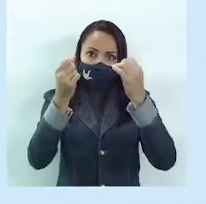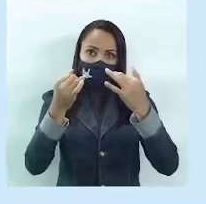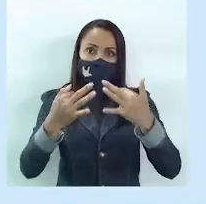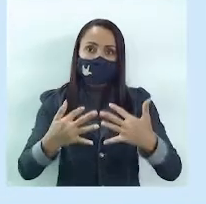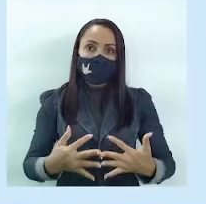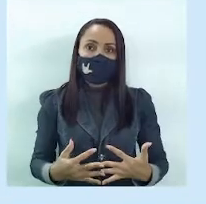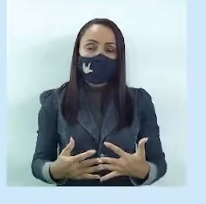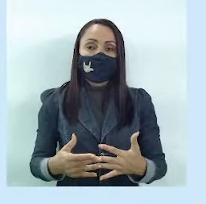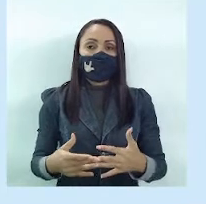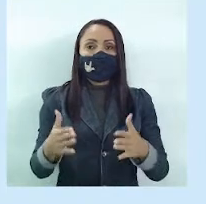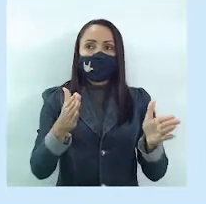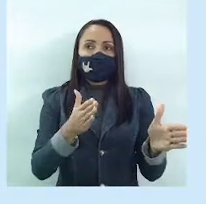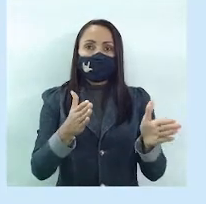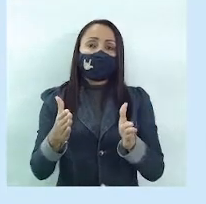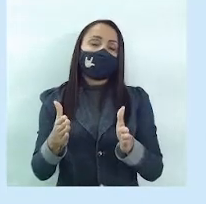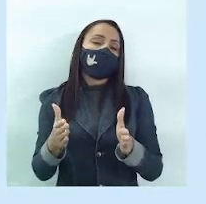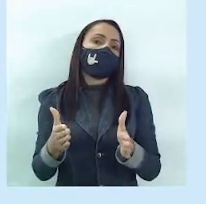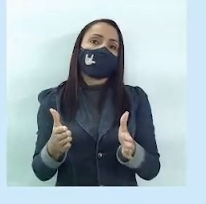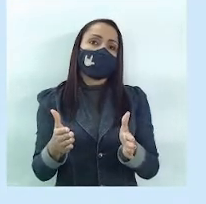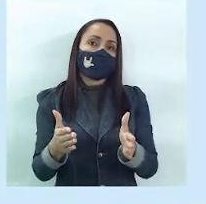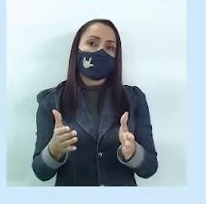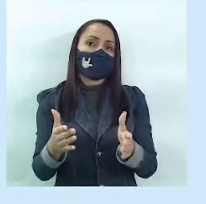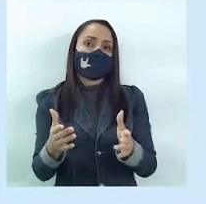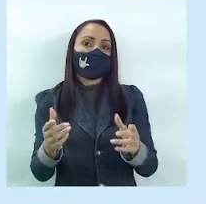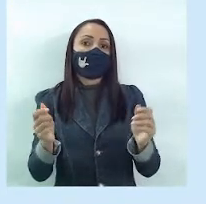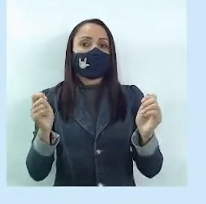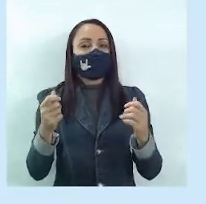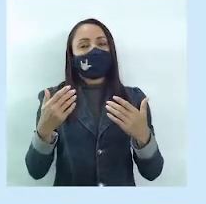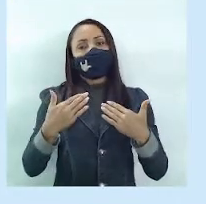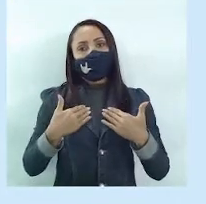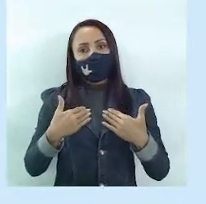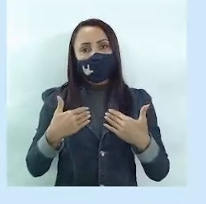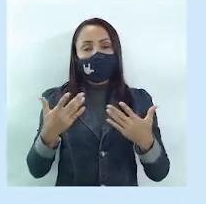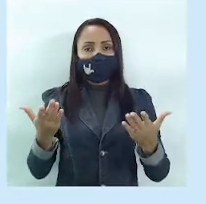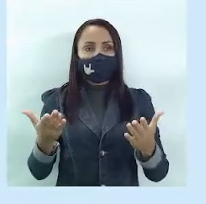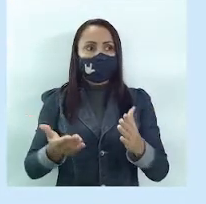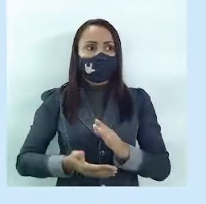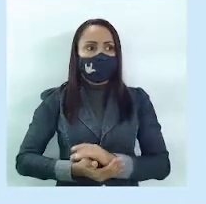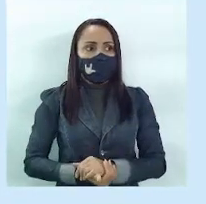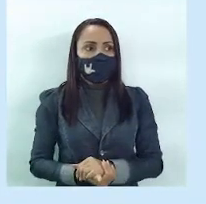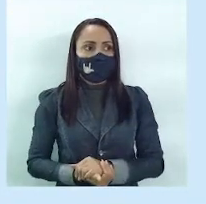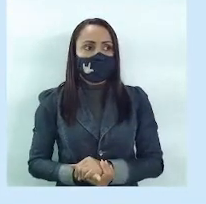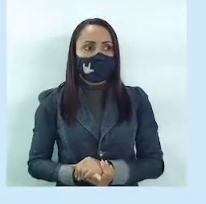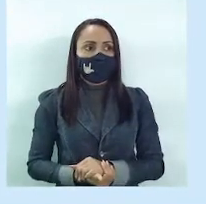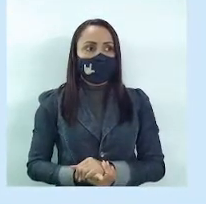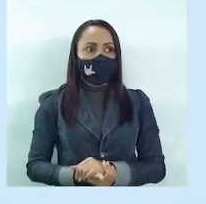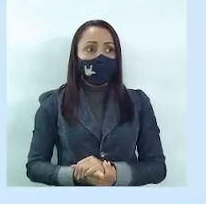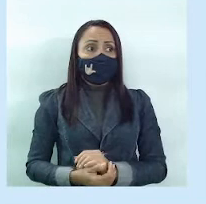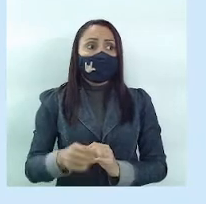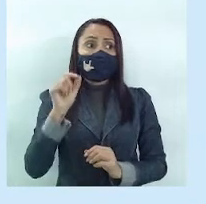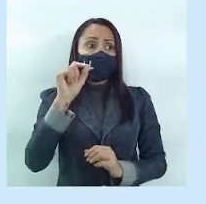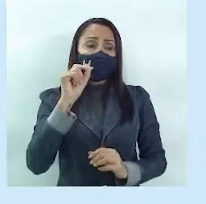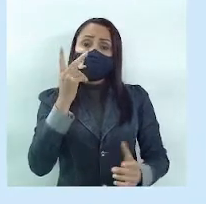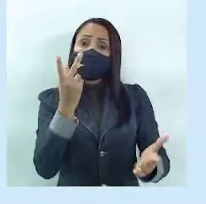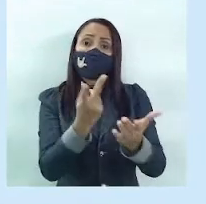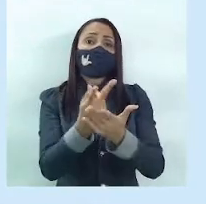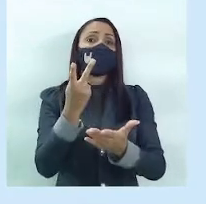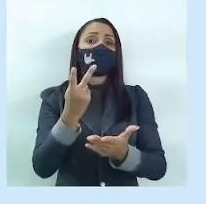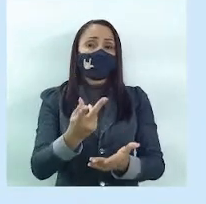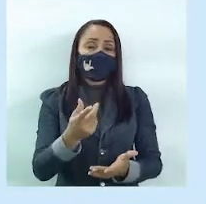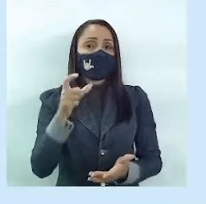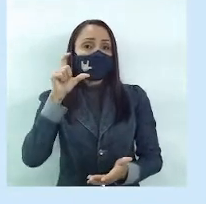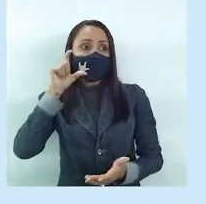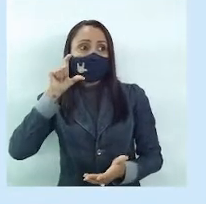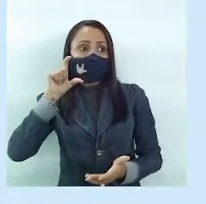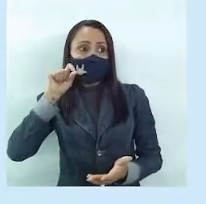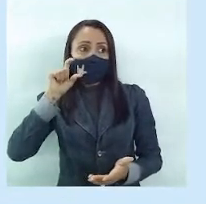A parte aí que eu posso mais me acalmar mais, né? Então é o seguinte. Então, o que ocorre no caso da cárie, né?